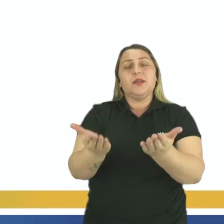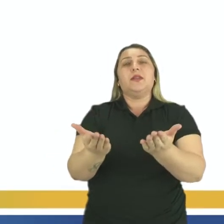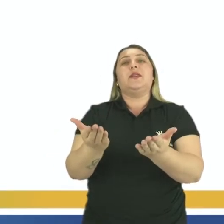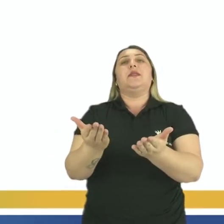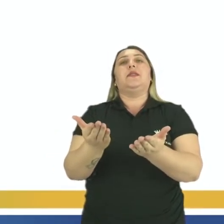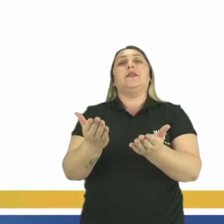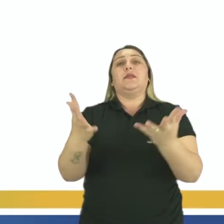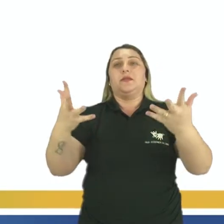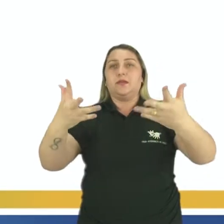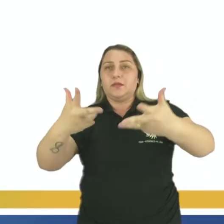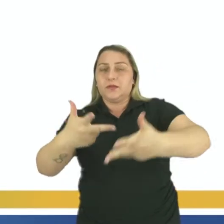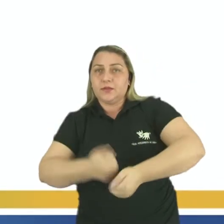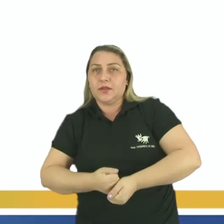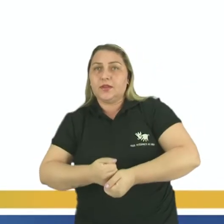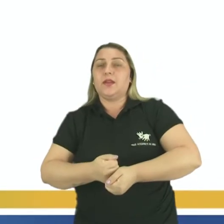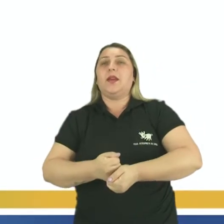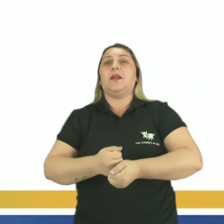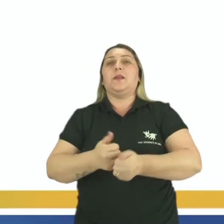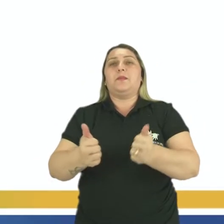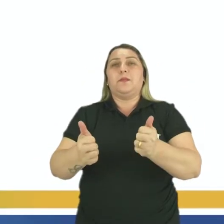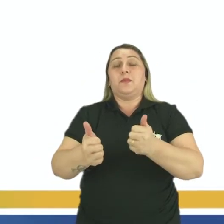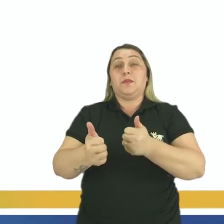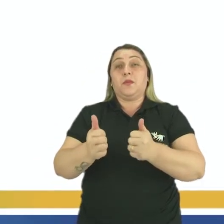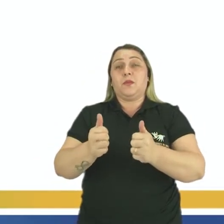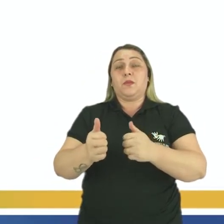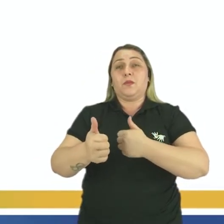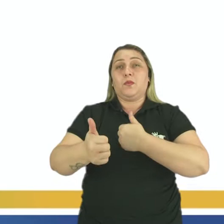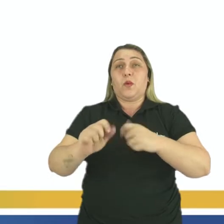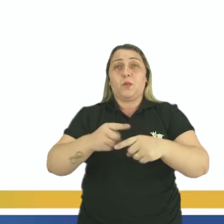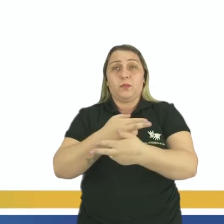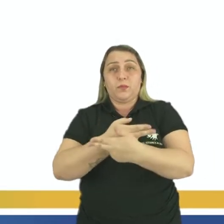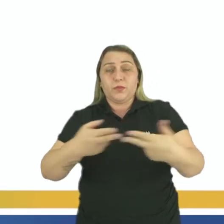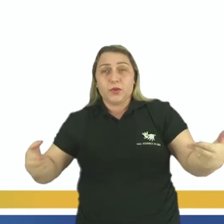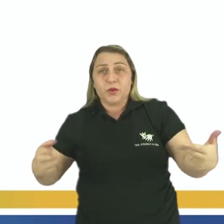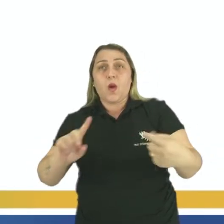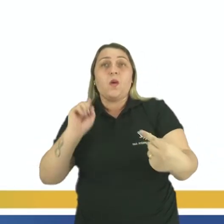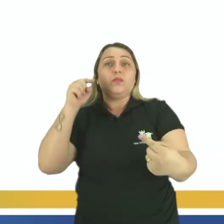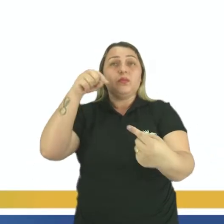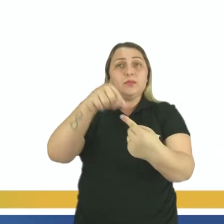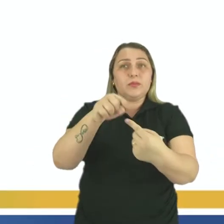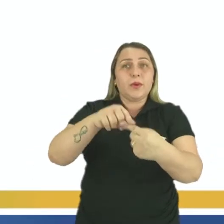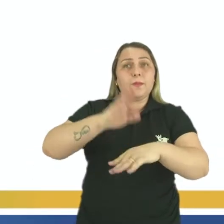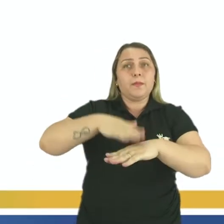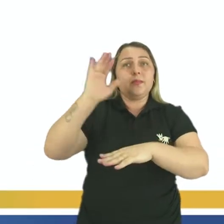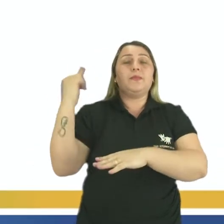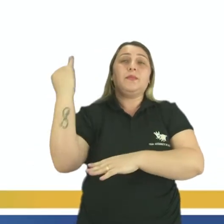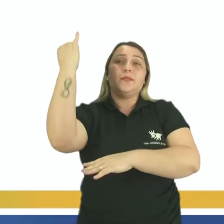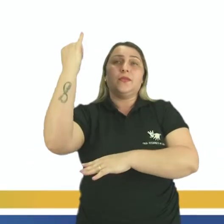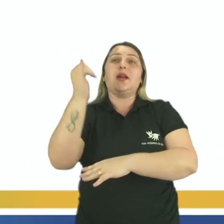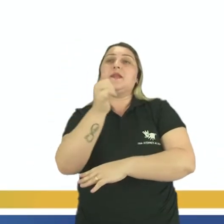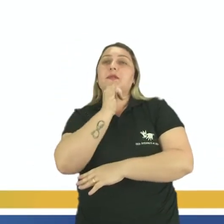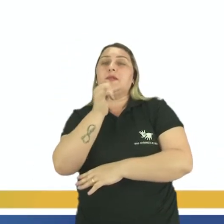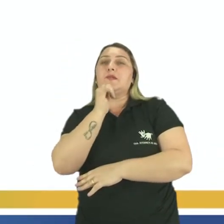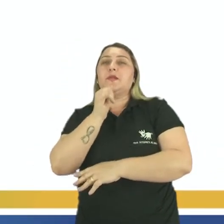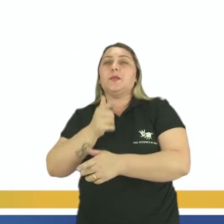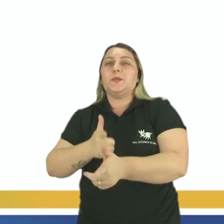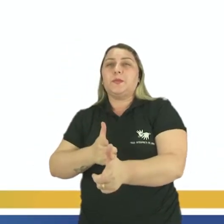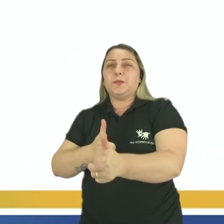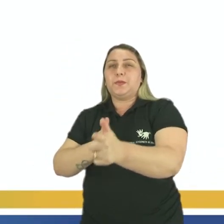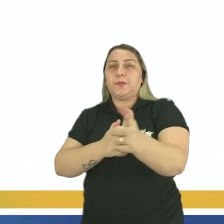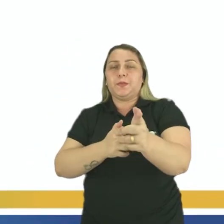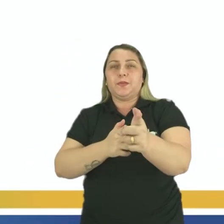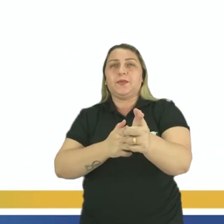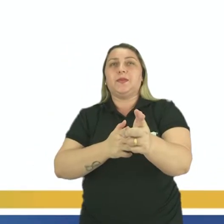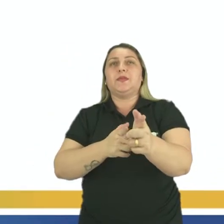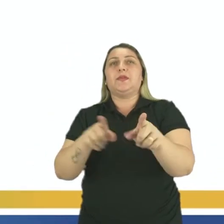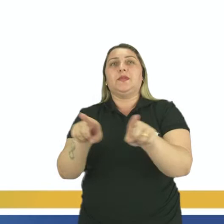e à eficácia de aproximar um objeto ou atingir um alvo. Alguns exemplos são o tiro esportivo e o